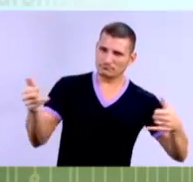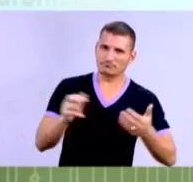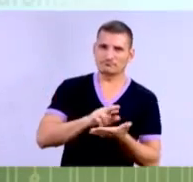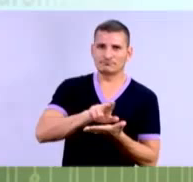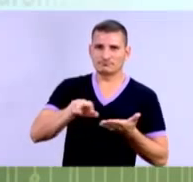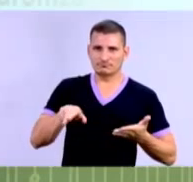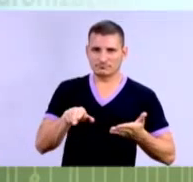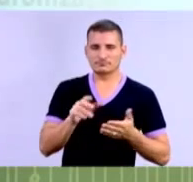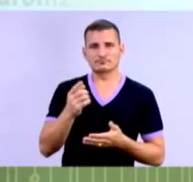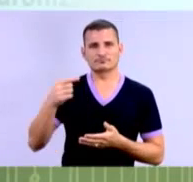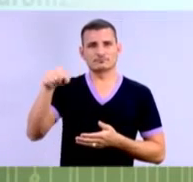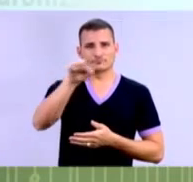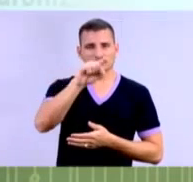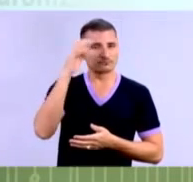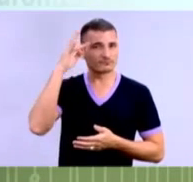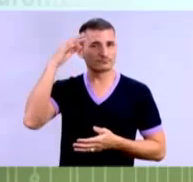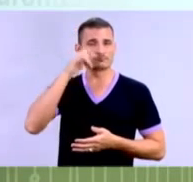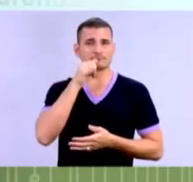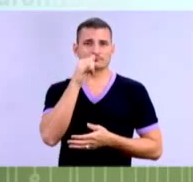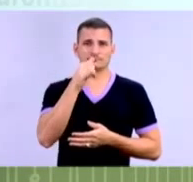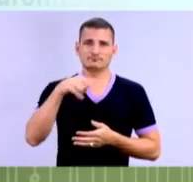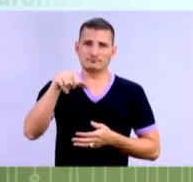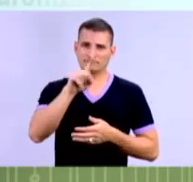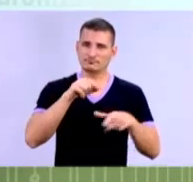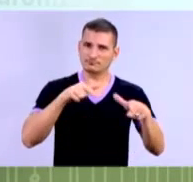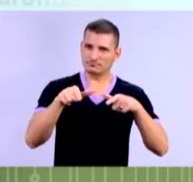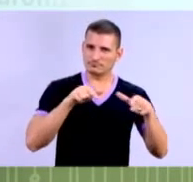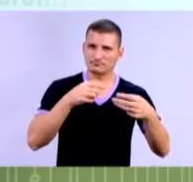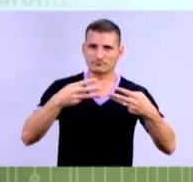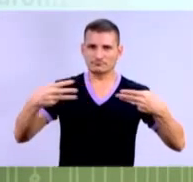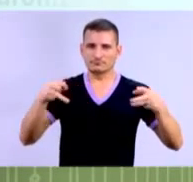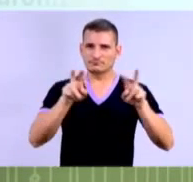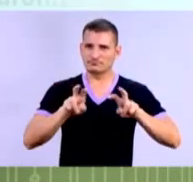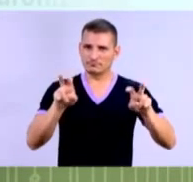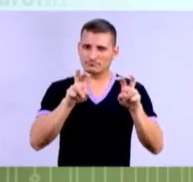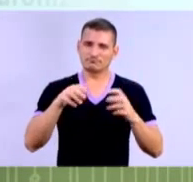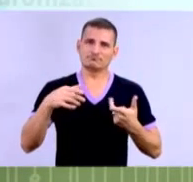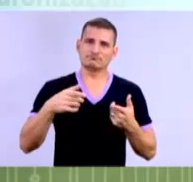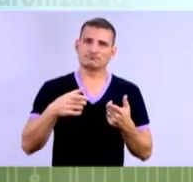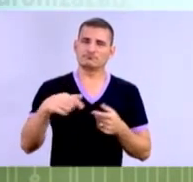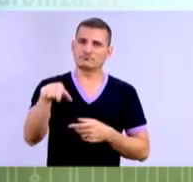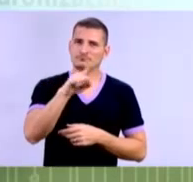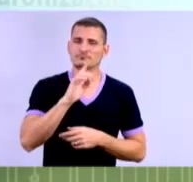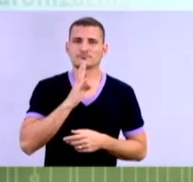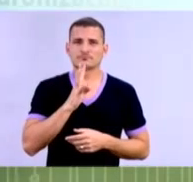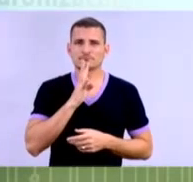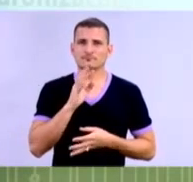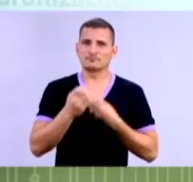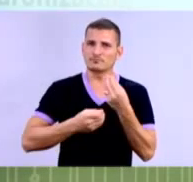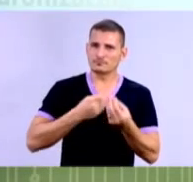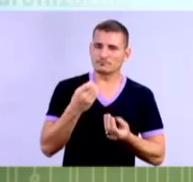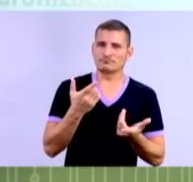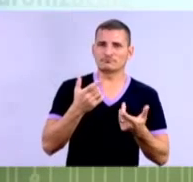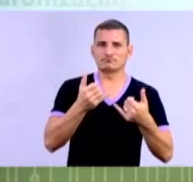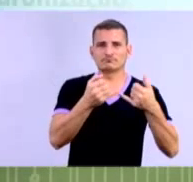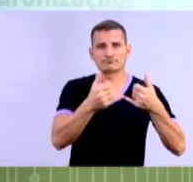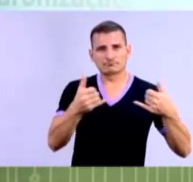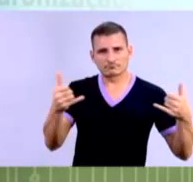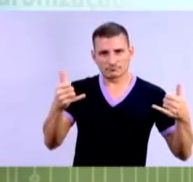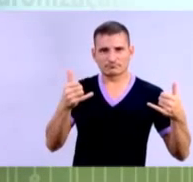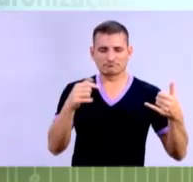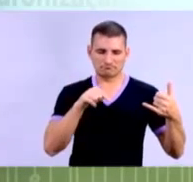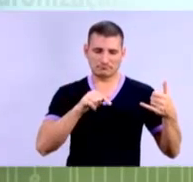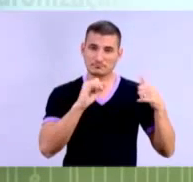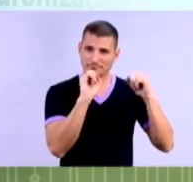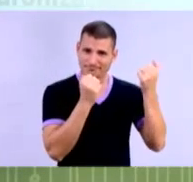com redes de computadores e aí você tendo que conhecer como que se trabalha com um cabo de um